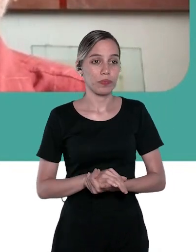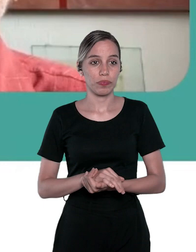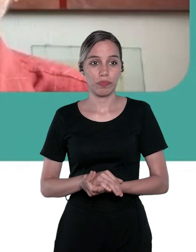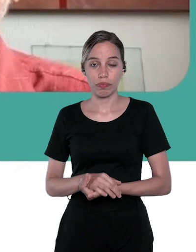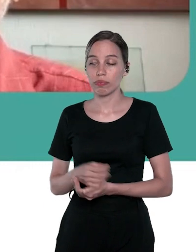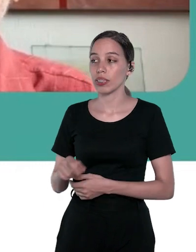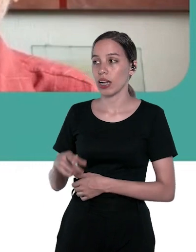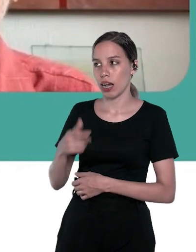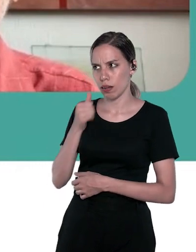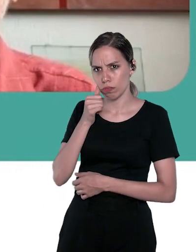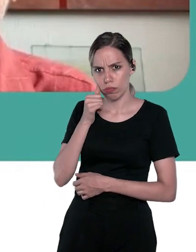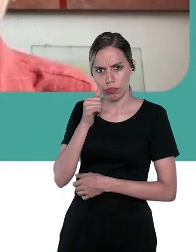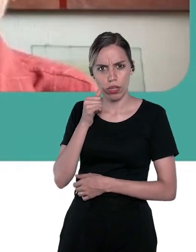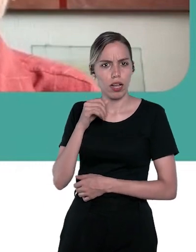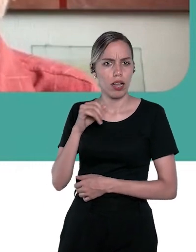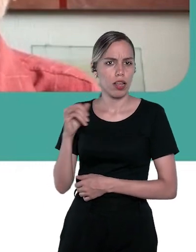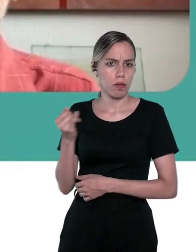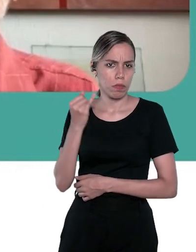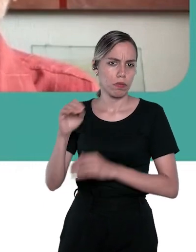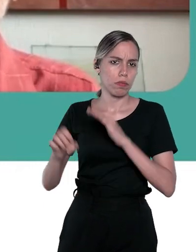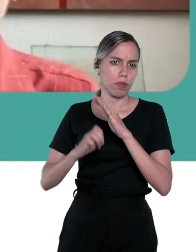na Vagalume. Ela chegou a